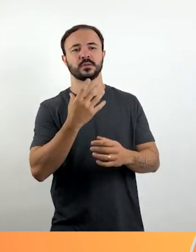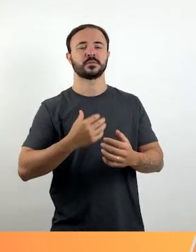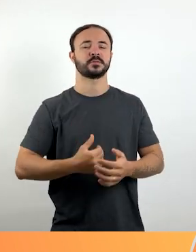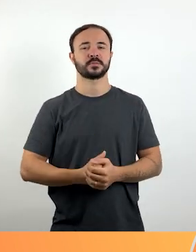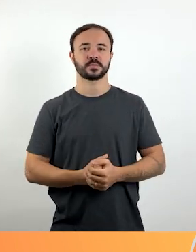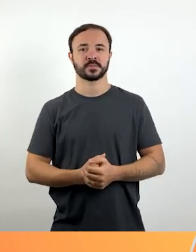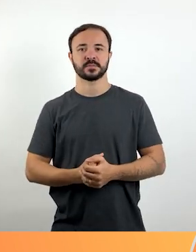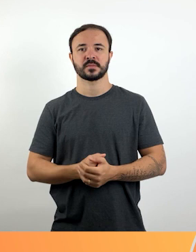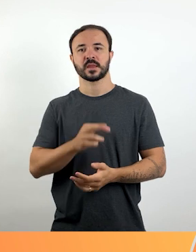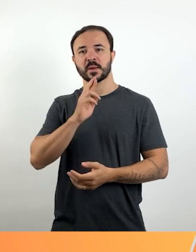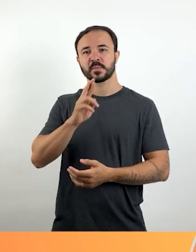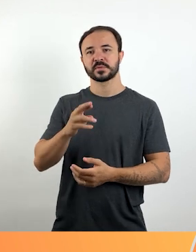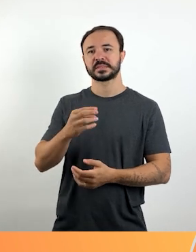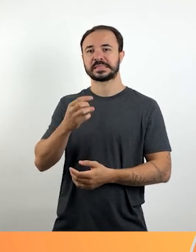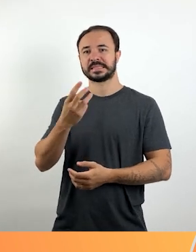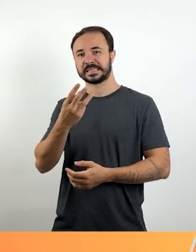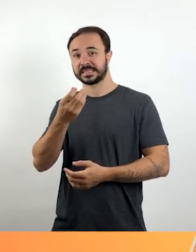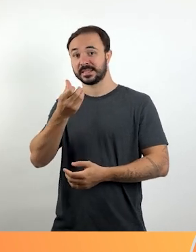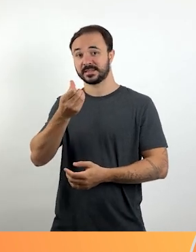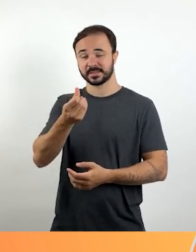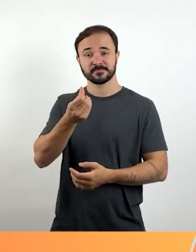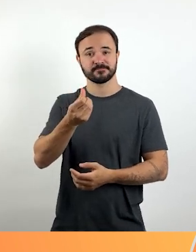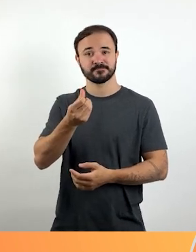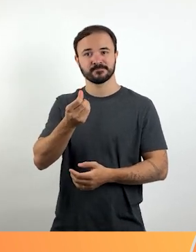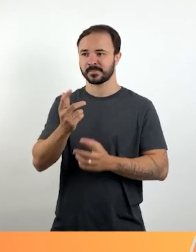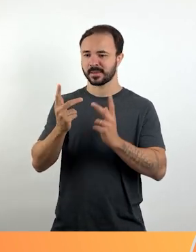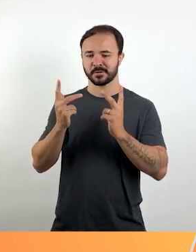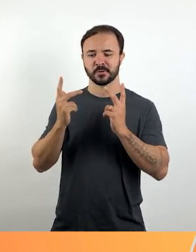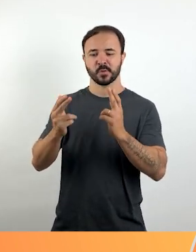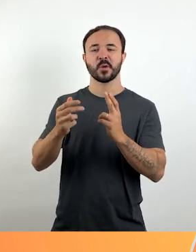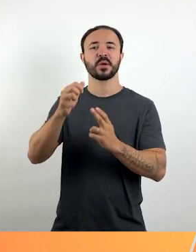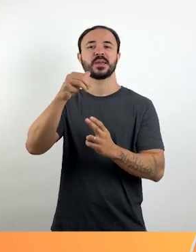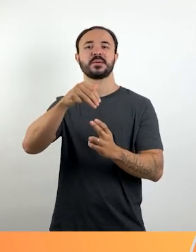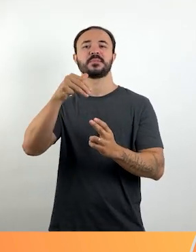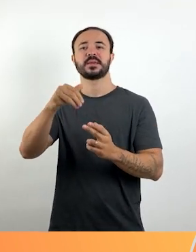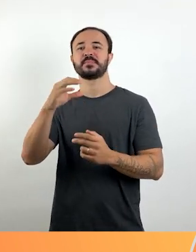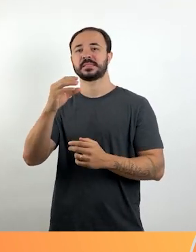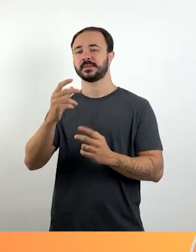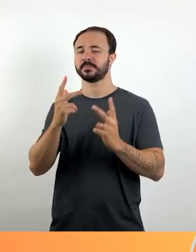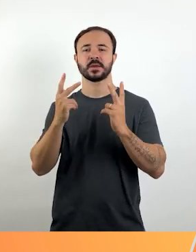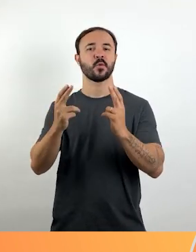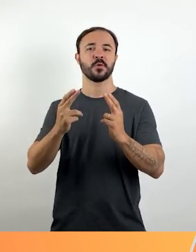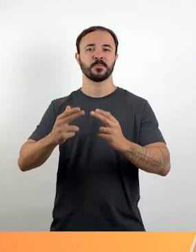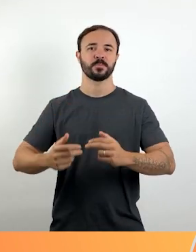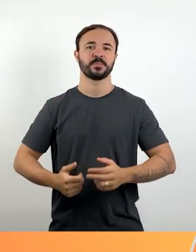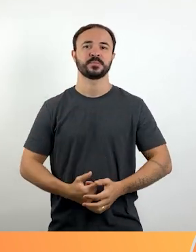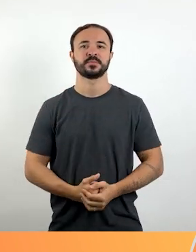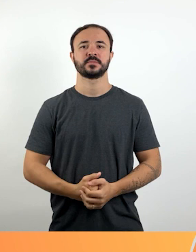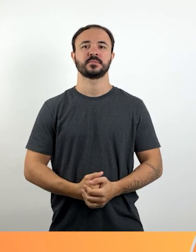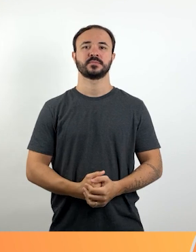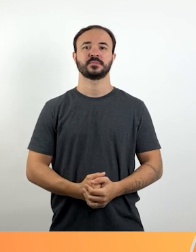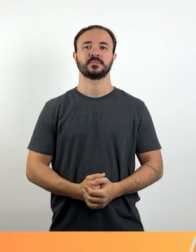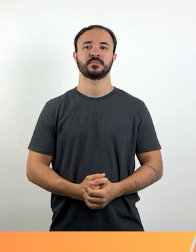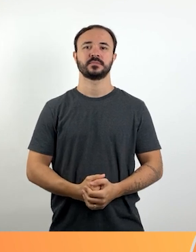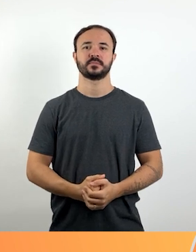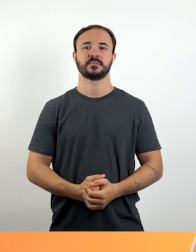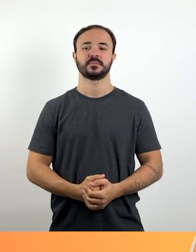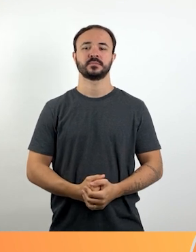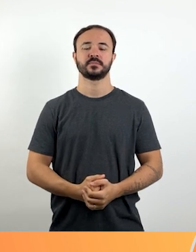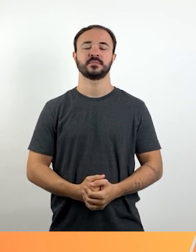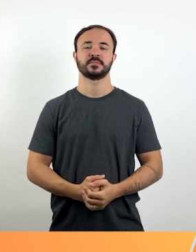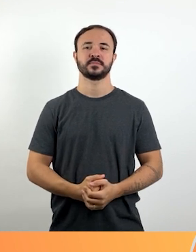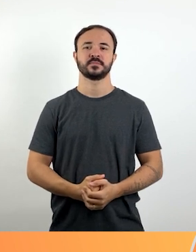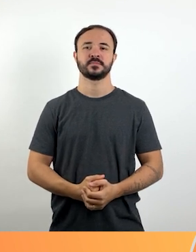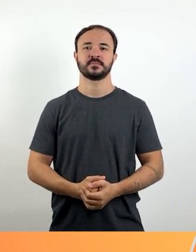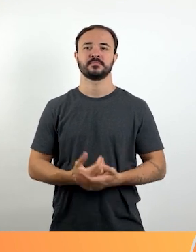Olha só, é o mesmo múltiplo comum, certo? Então, vamos fazer aqui 36 dividido para 9,